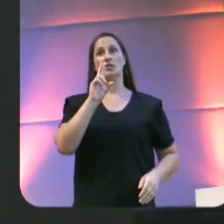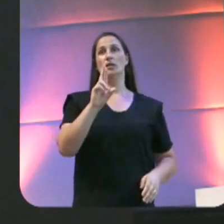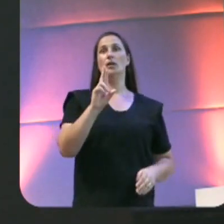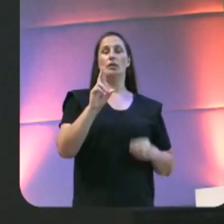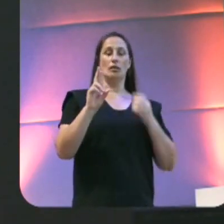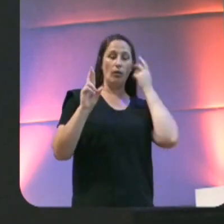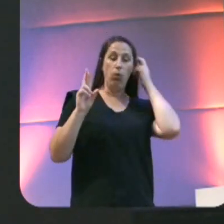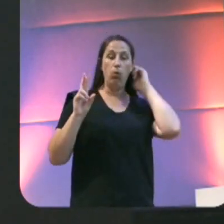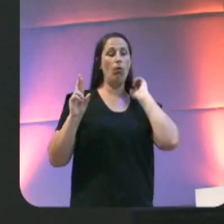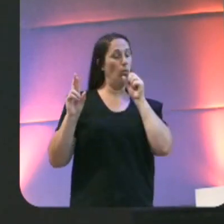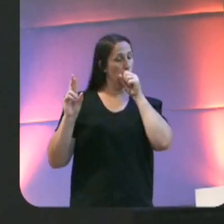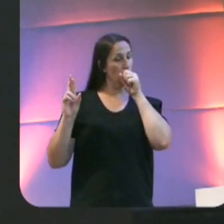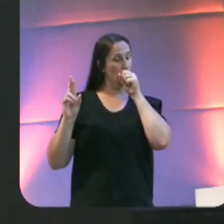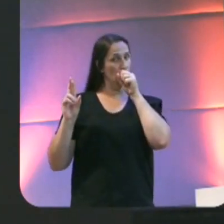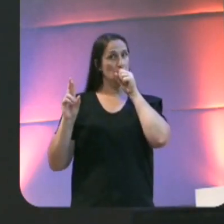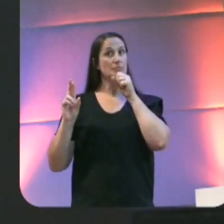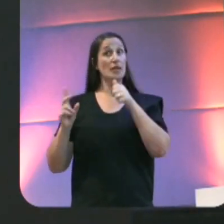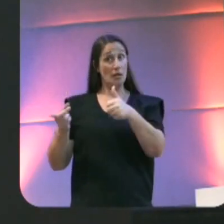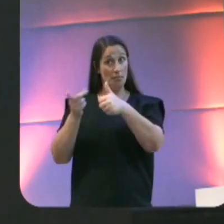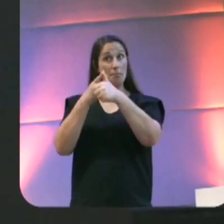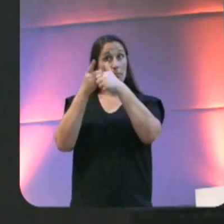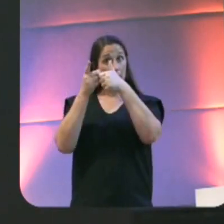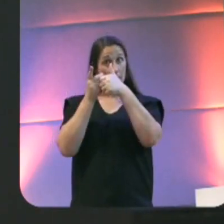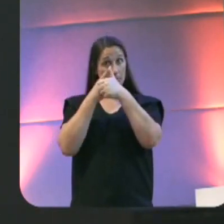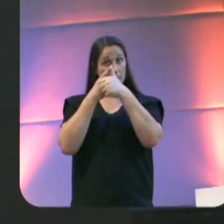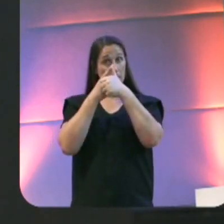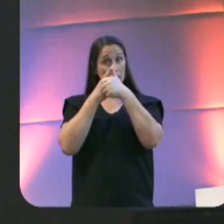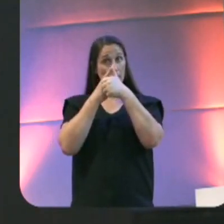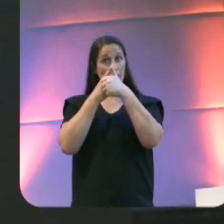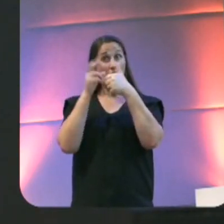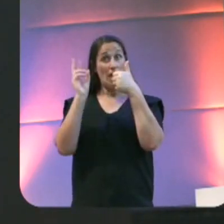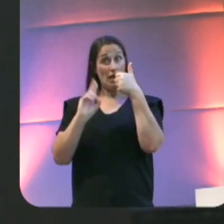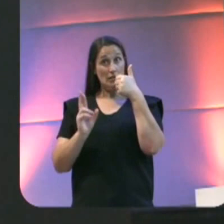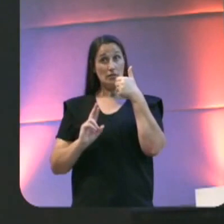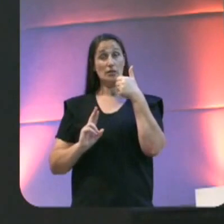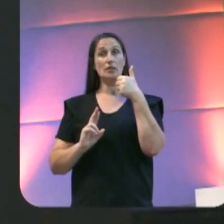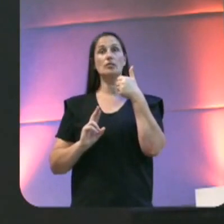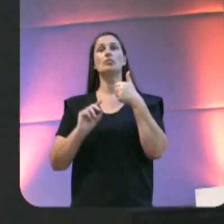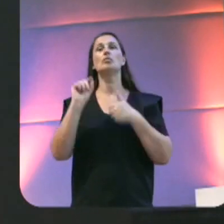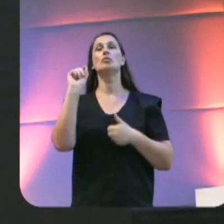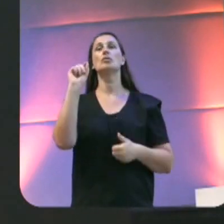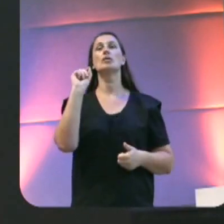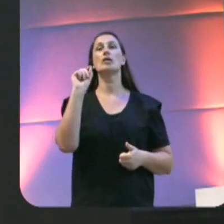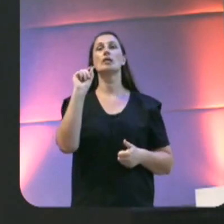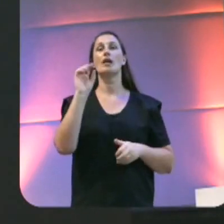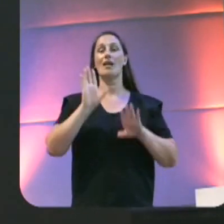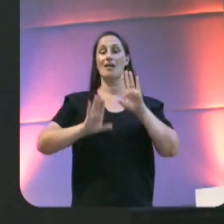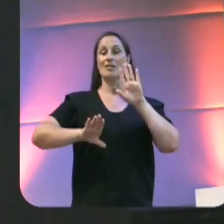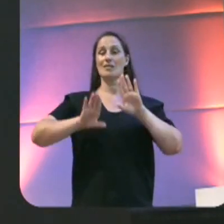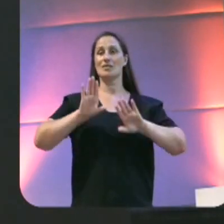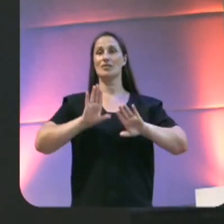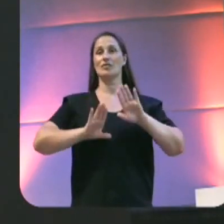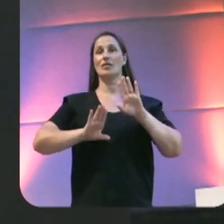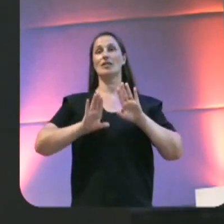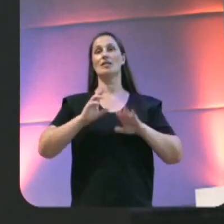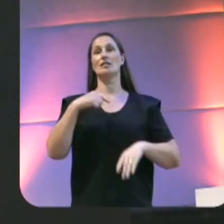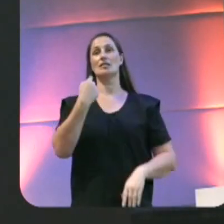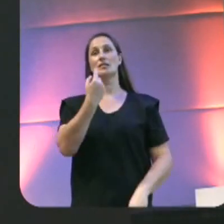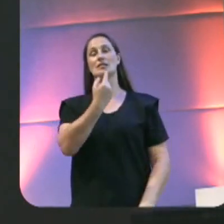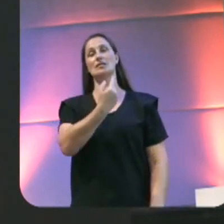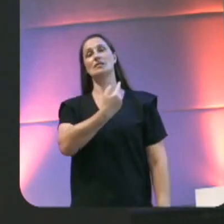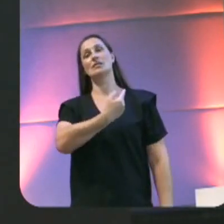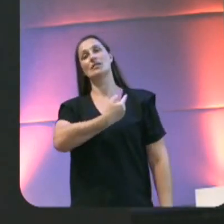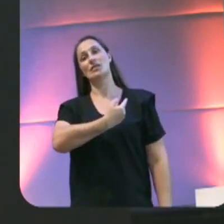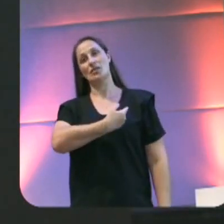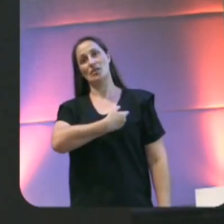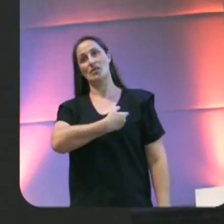razão porque, às vezes, nós estamos ficando sem suprimento do óleo do